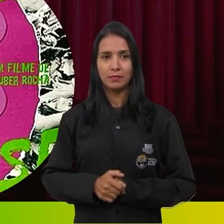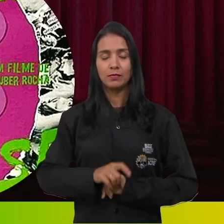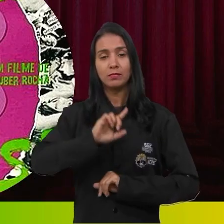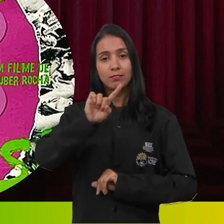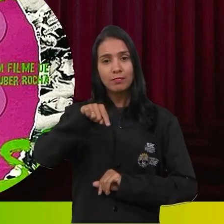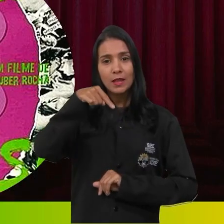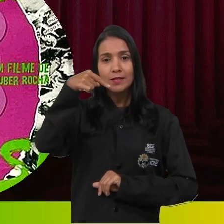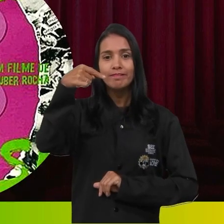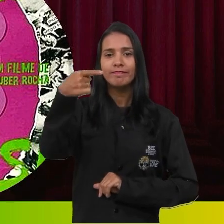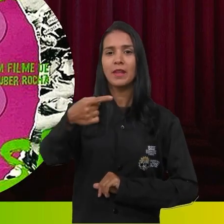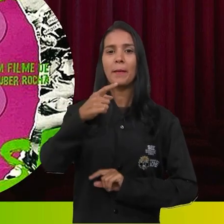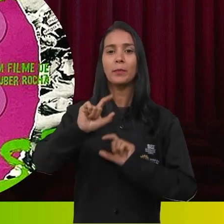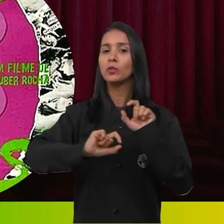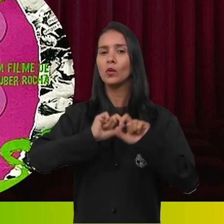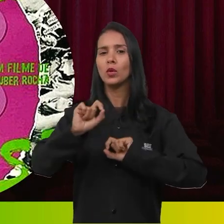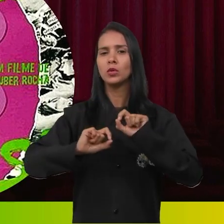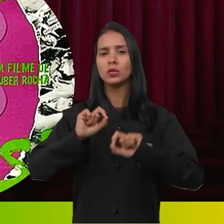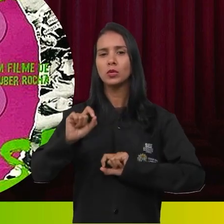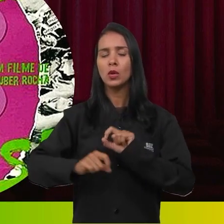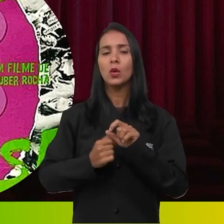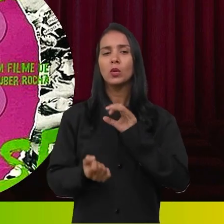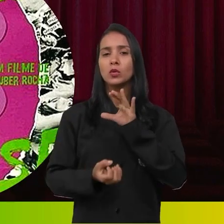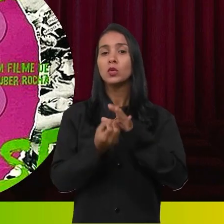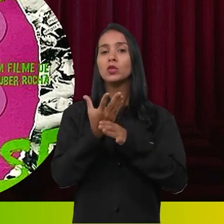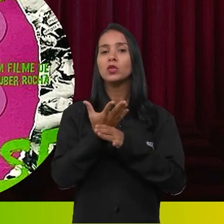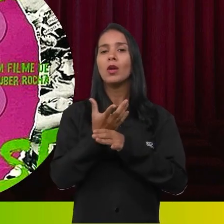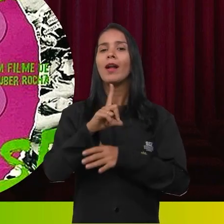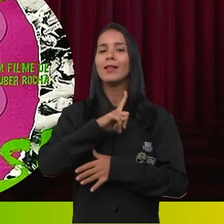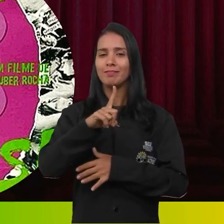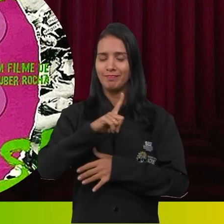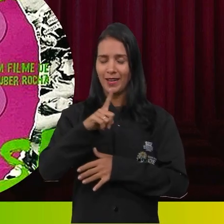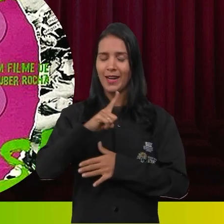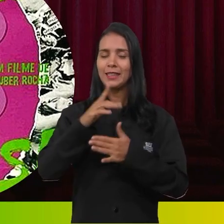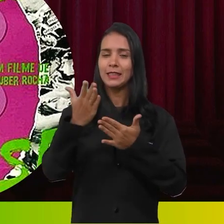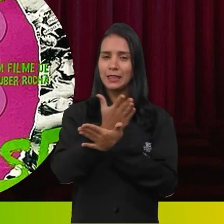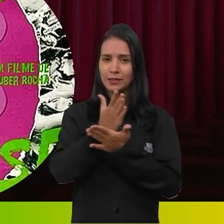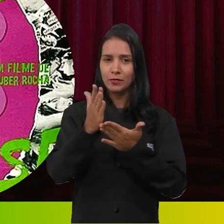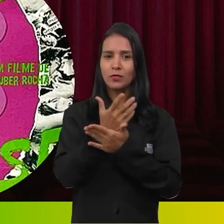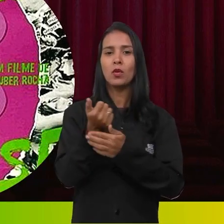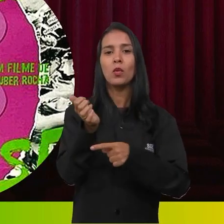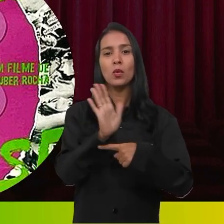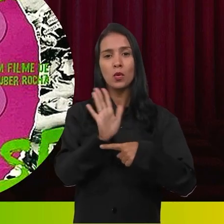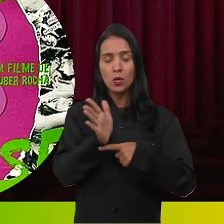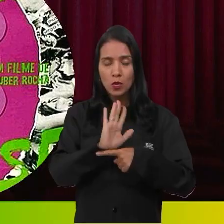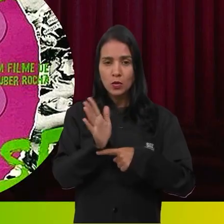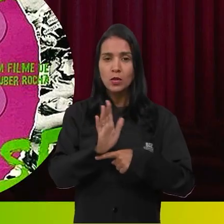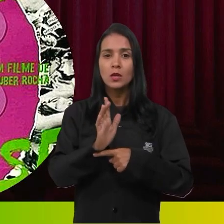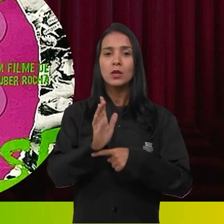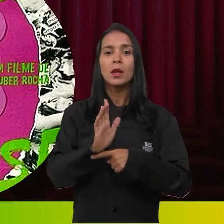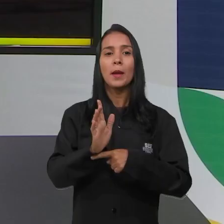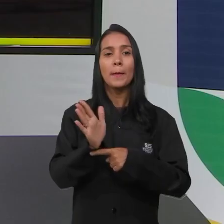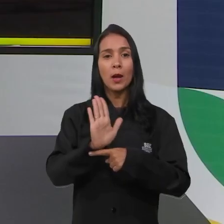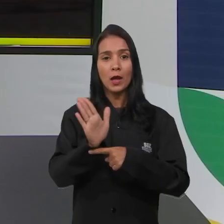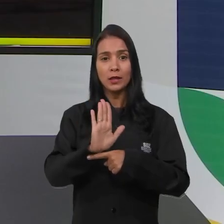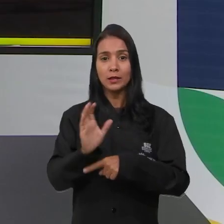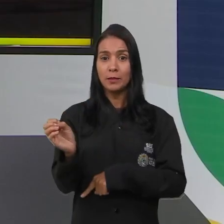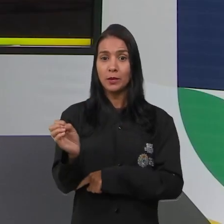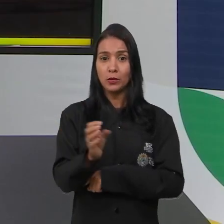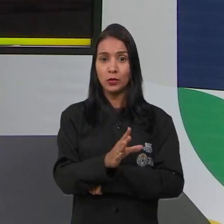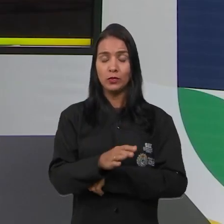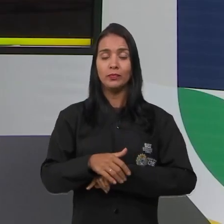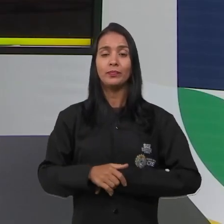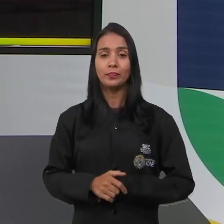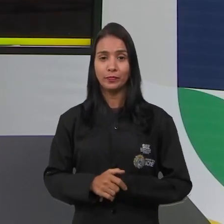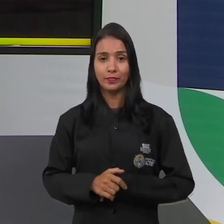Depois veio as obras do cinema novo. Eu vou falar para você aqui sobre o Glauber Rocha antes disso,